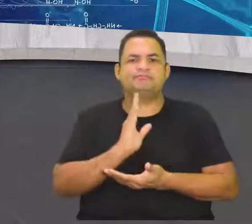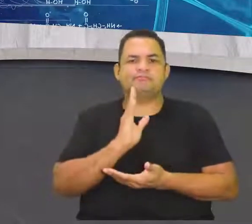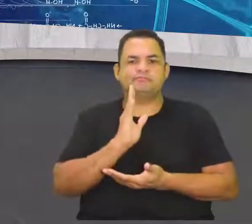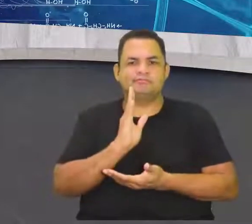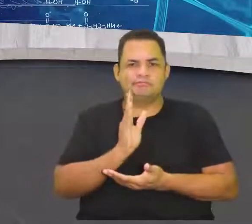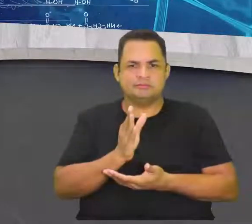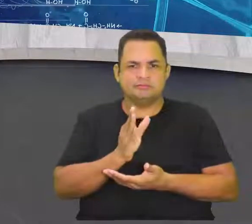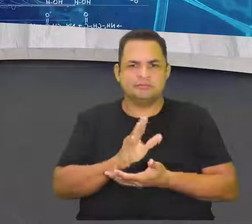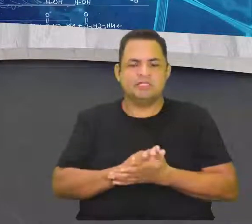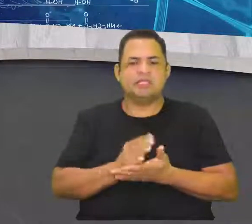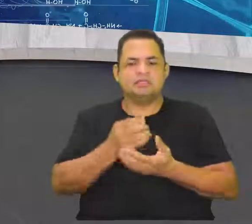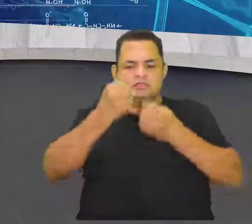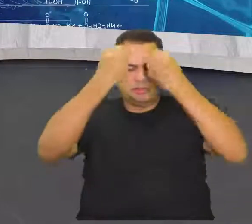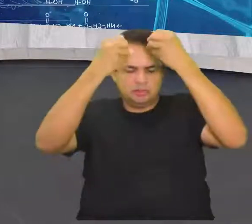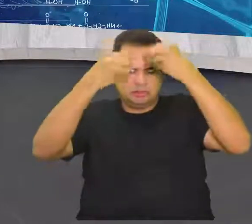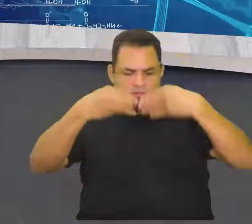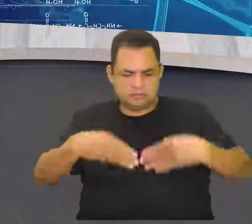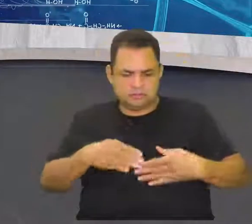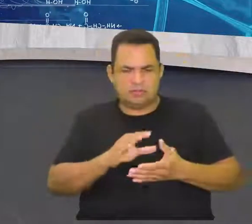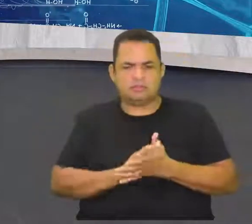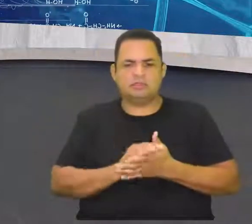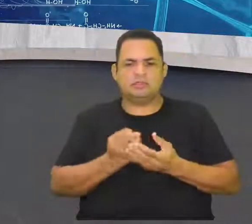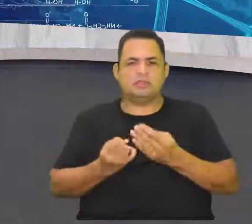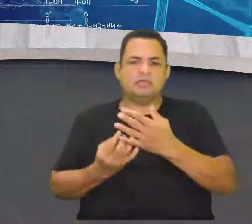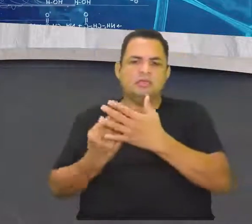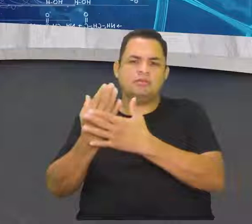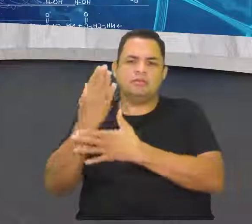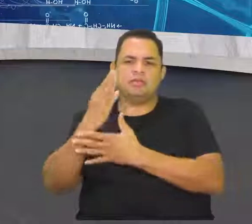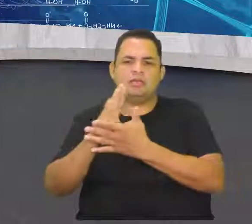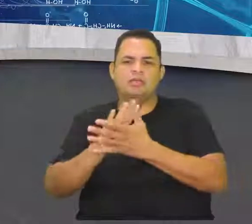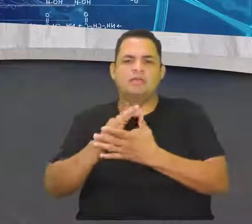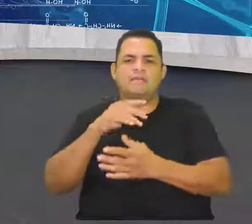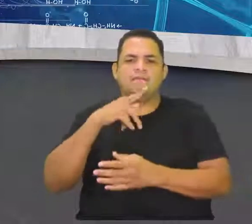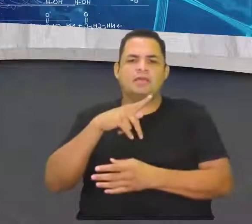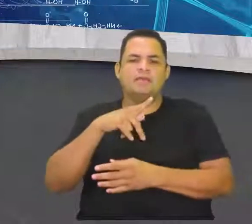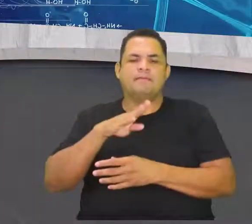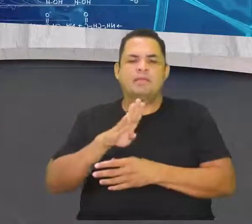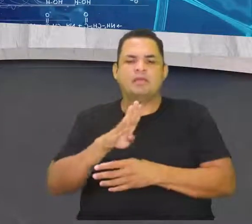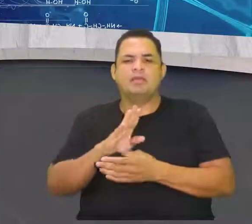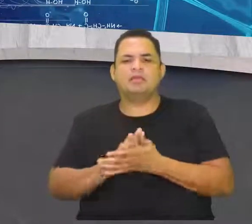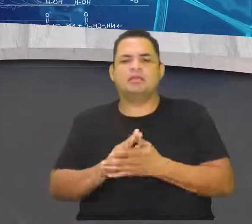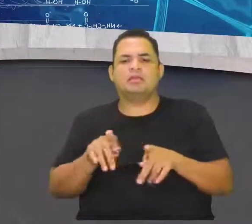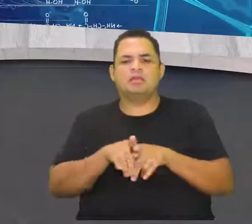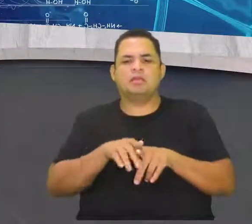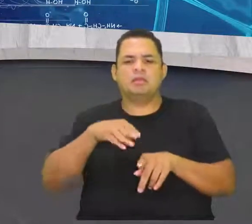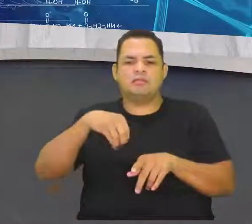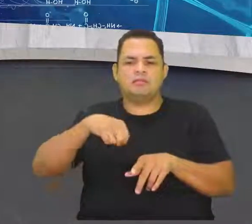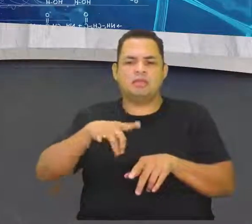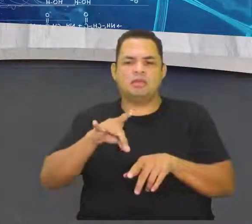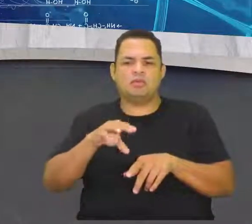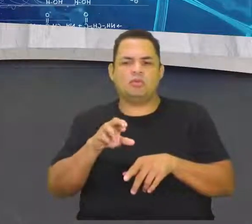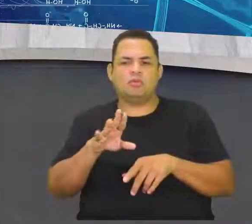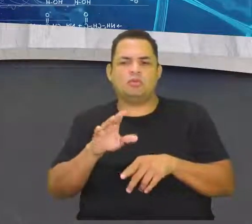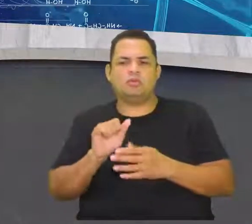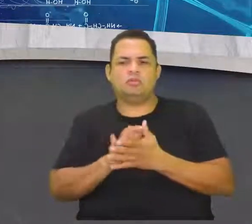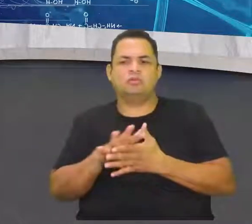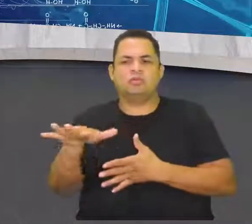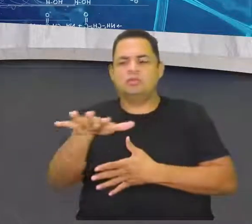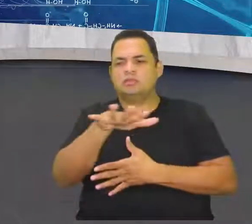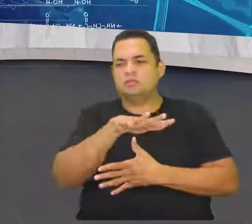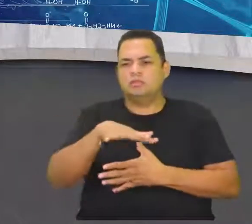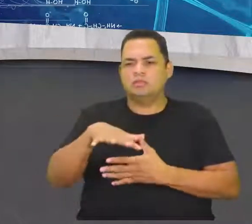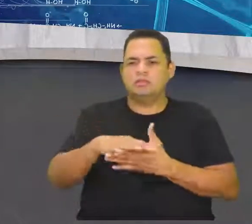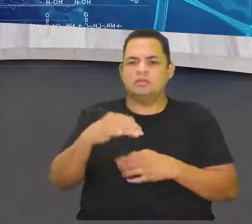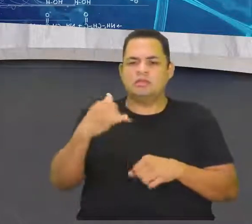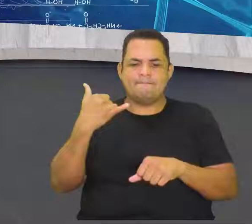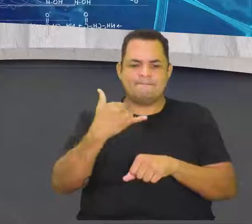mesmo no enunciado falou, liberam chumbo, cádmio, acabam liberando mercúrio para o meio ambiente, que são metais